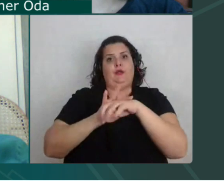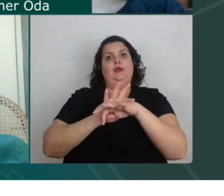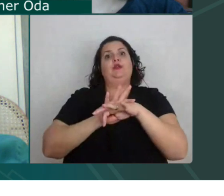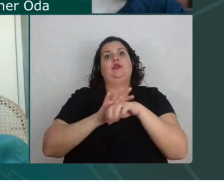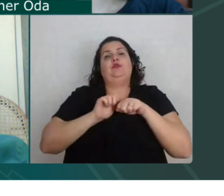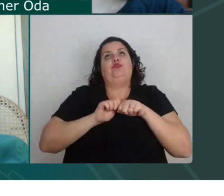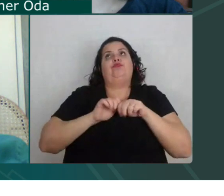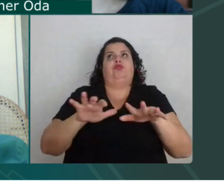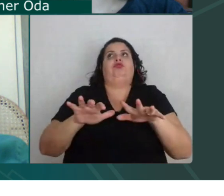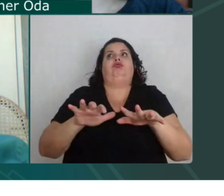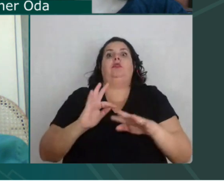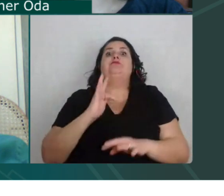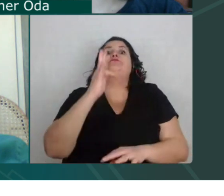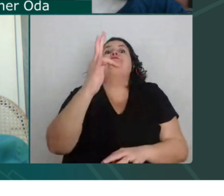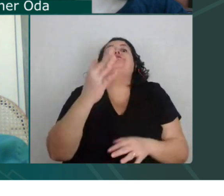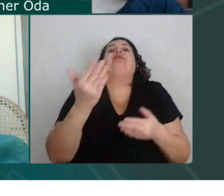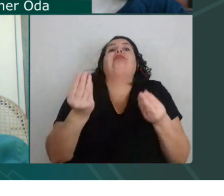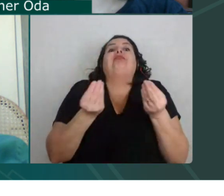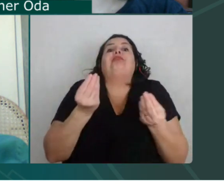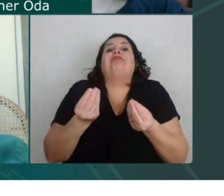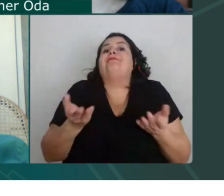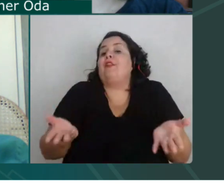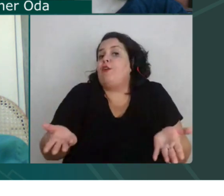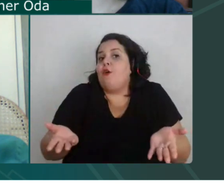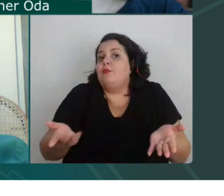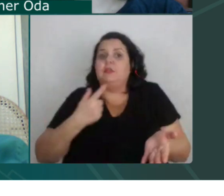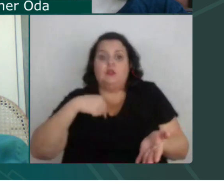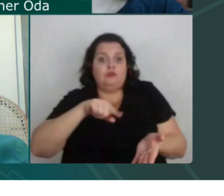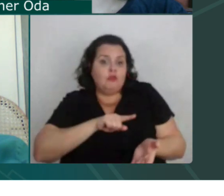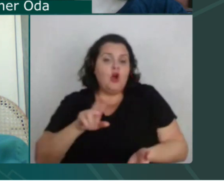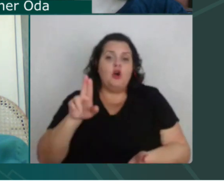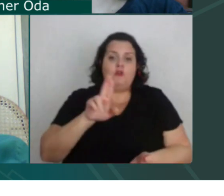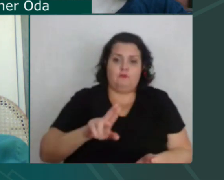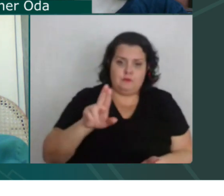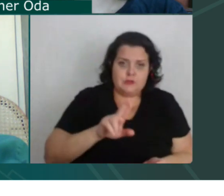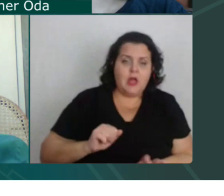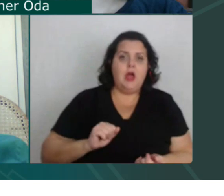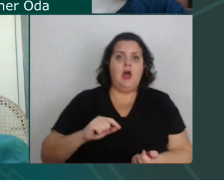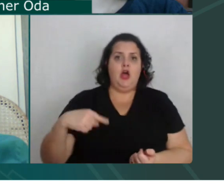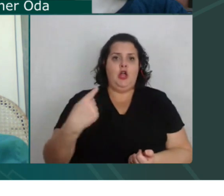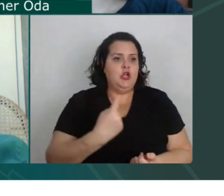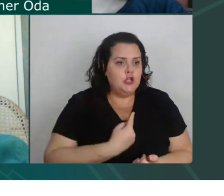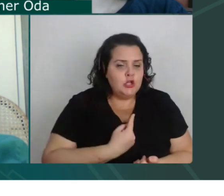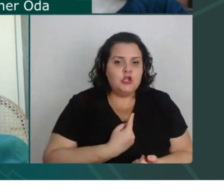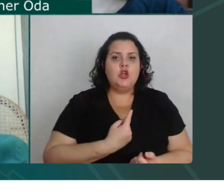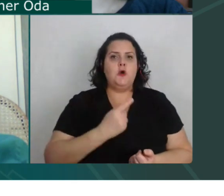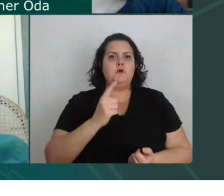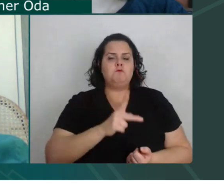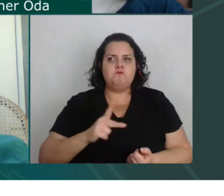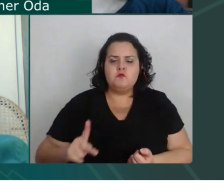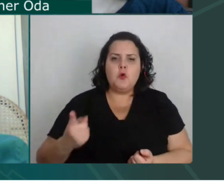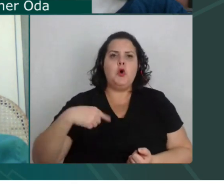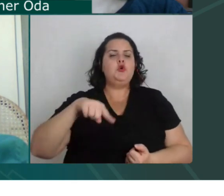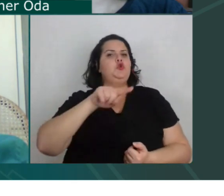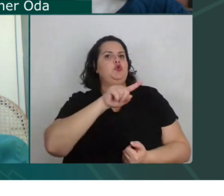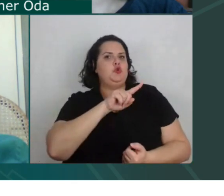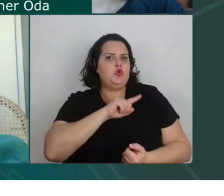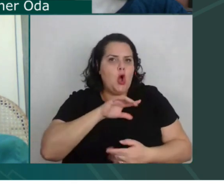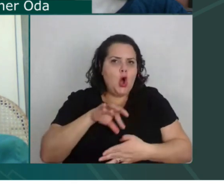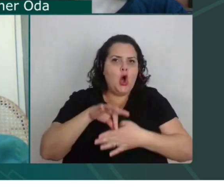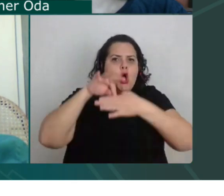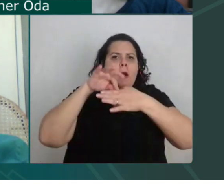a população, os gestores, as universidades, a trabalhar o Congresso Nacional, porque isso é